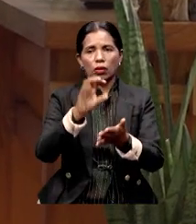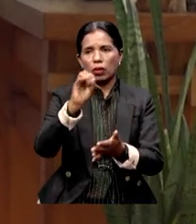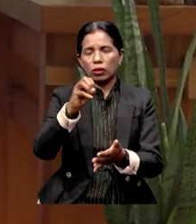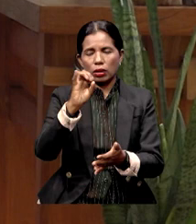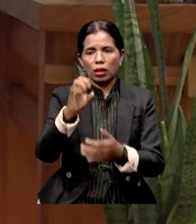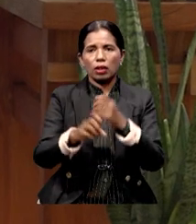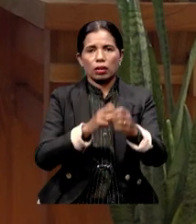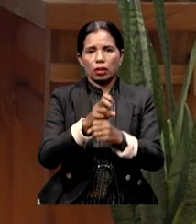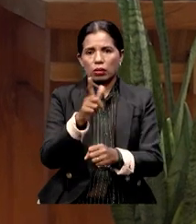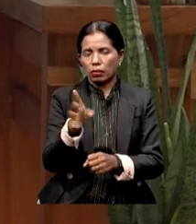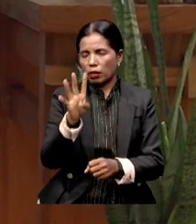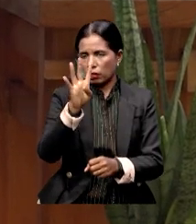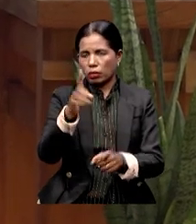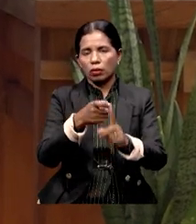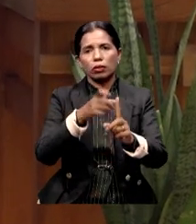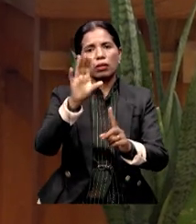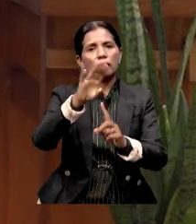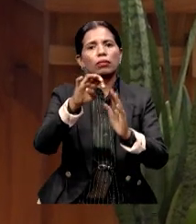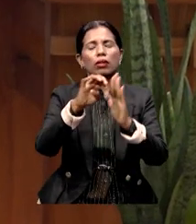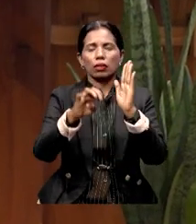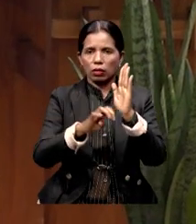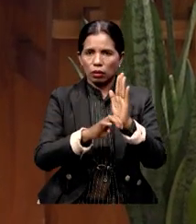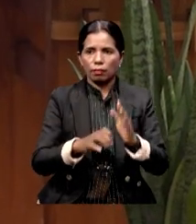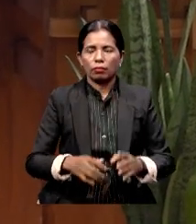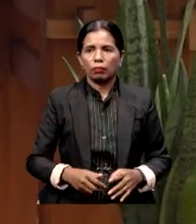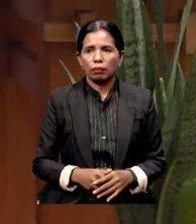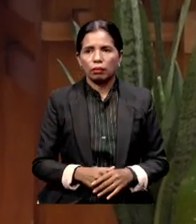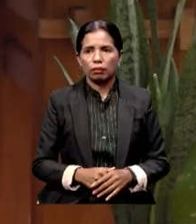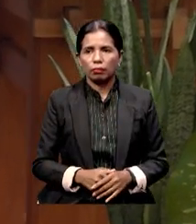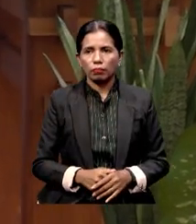Tinang Rivroron Resenhato, Sisefe Estado. João Nico Vicente, Jaime dos Santos, GMN.